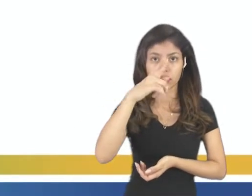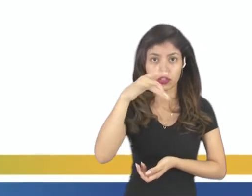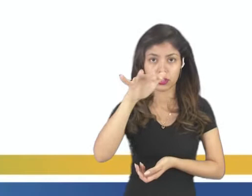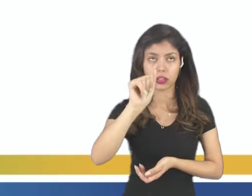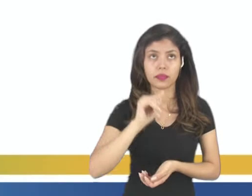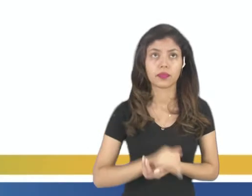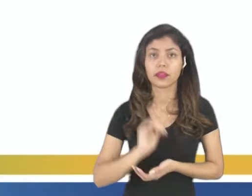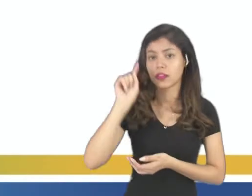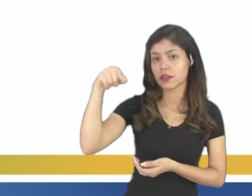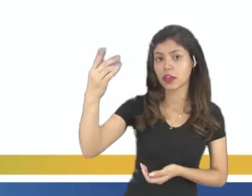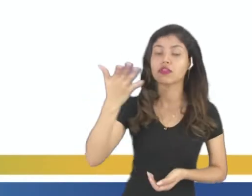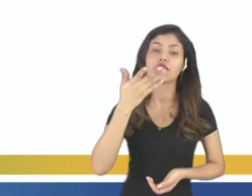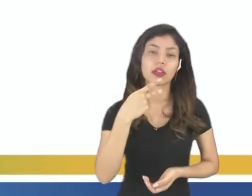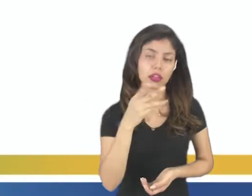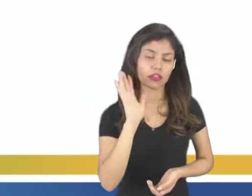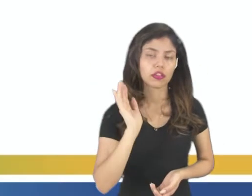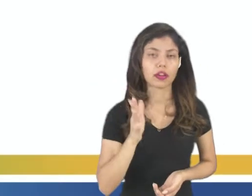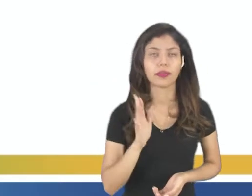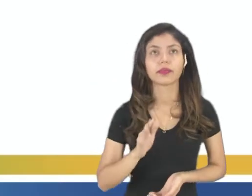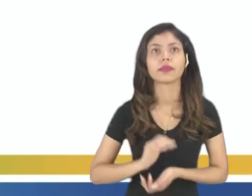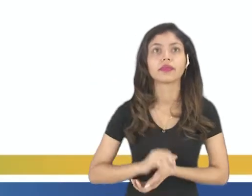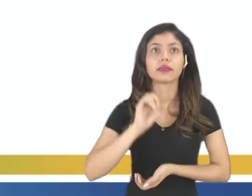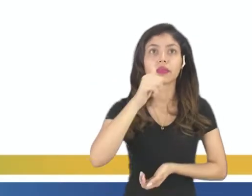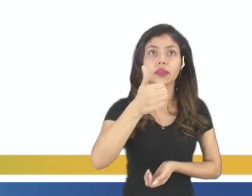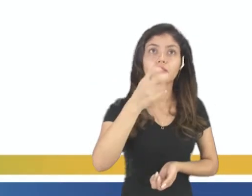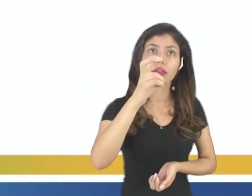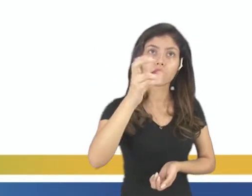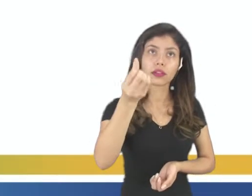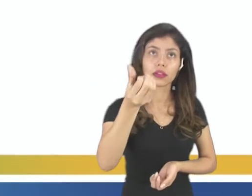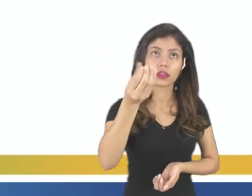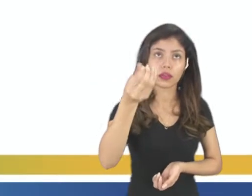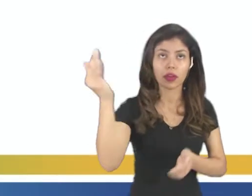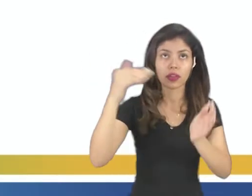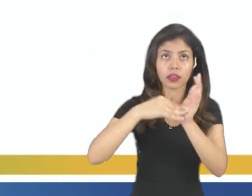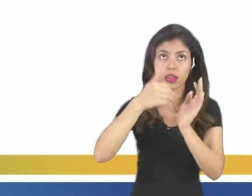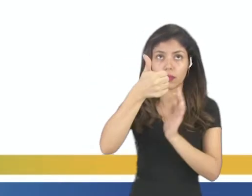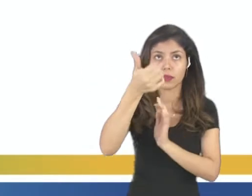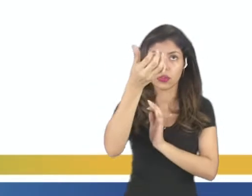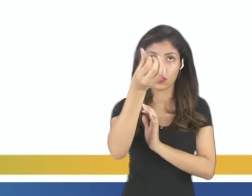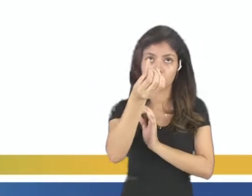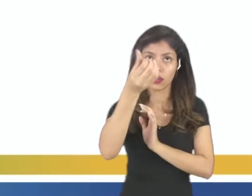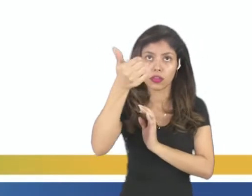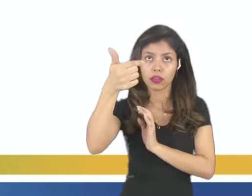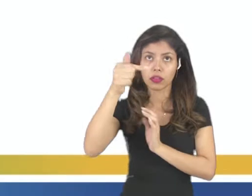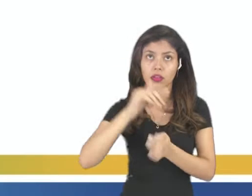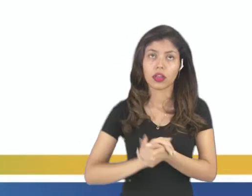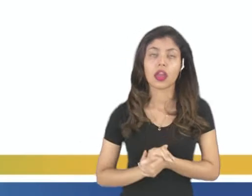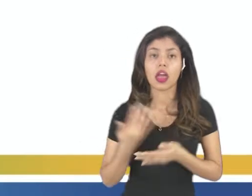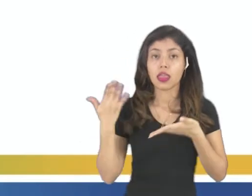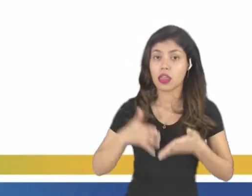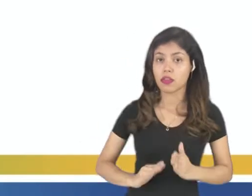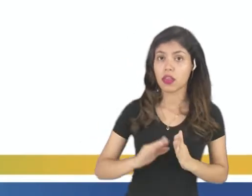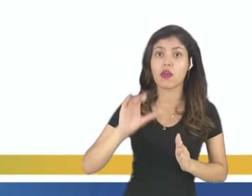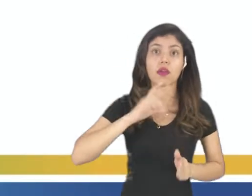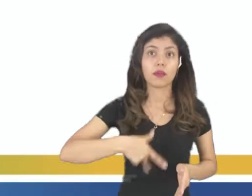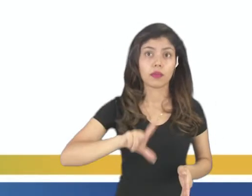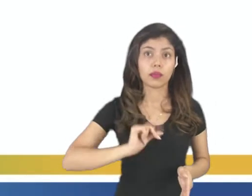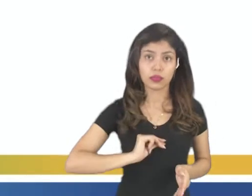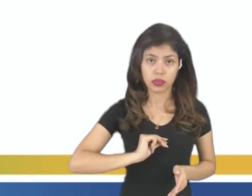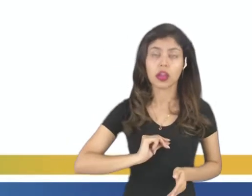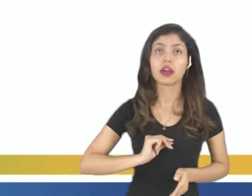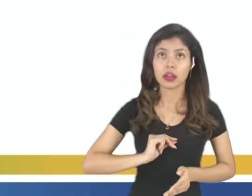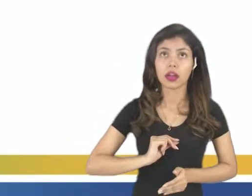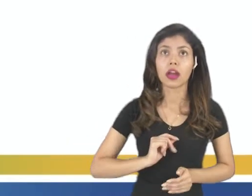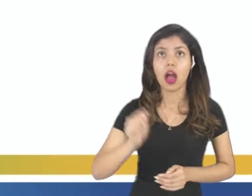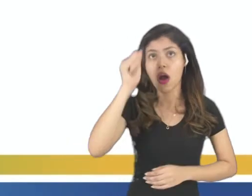falei, né, que ele foi lá de 1561 a 1618, nascido no Porto, né, Portugal. Bento Teixeira é o autor